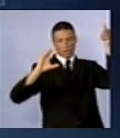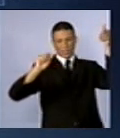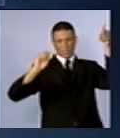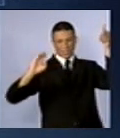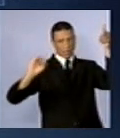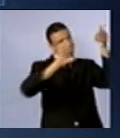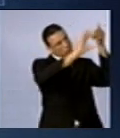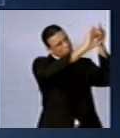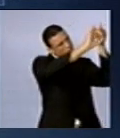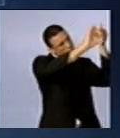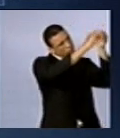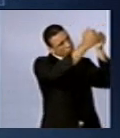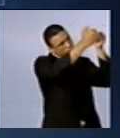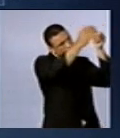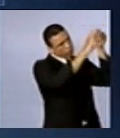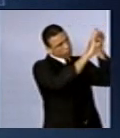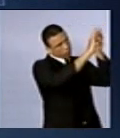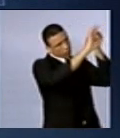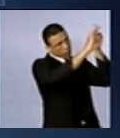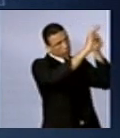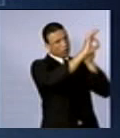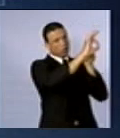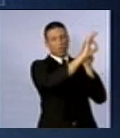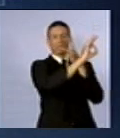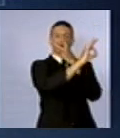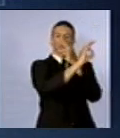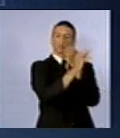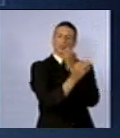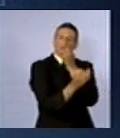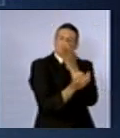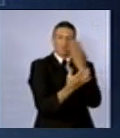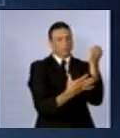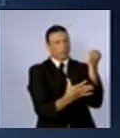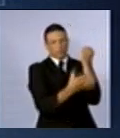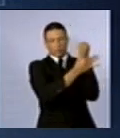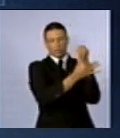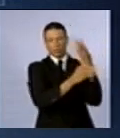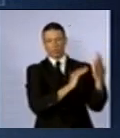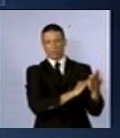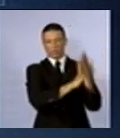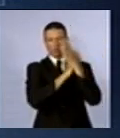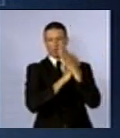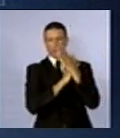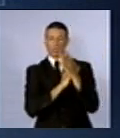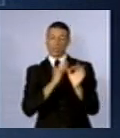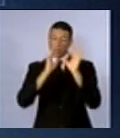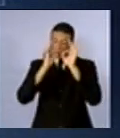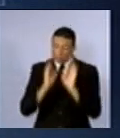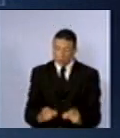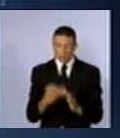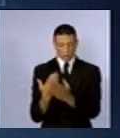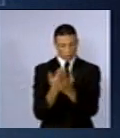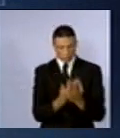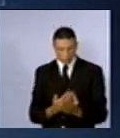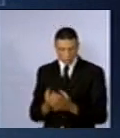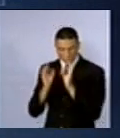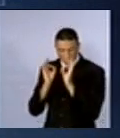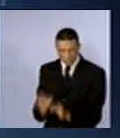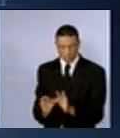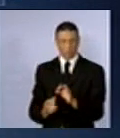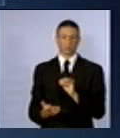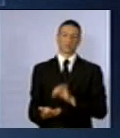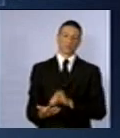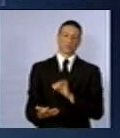preditor, sem algo que ainda, sem um conhecimento ainda que consiga explicar o porquê desses